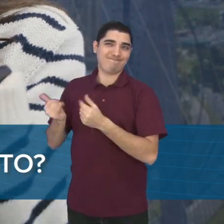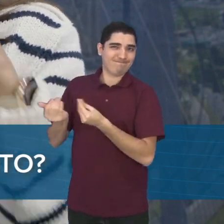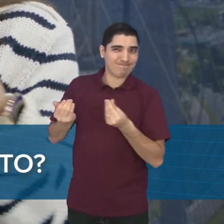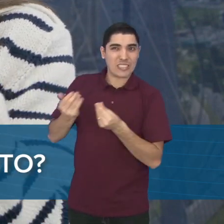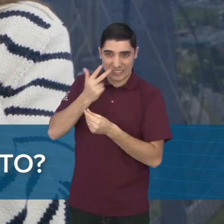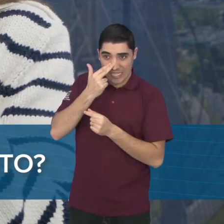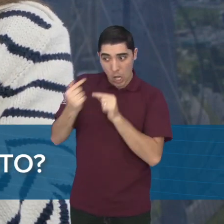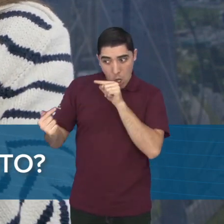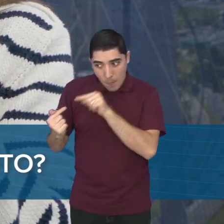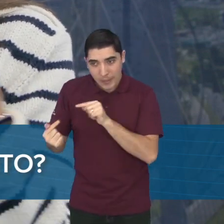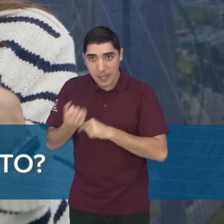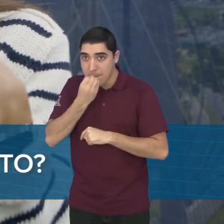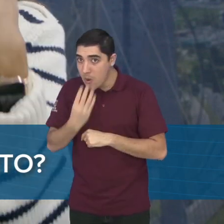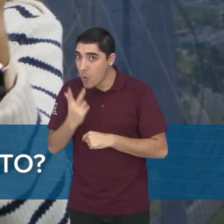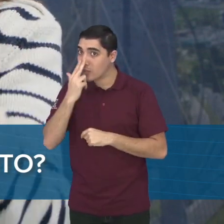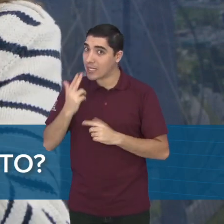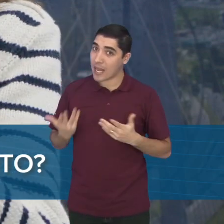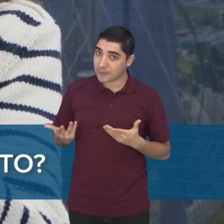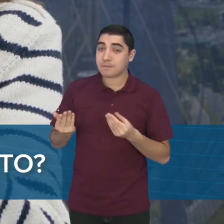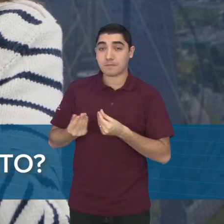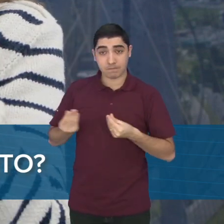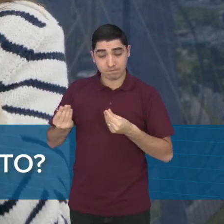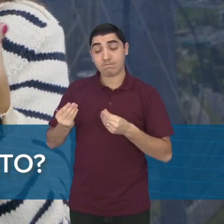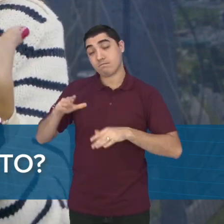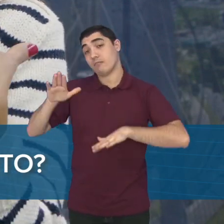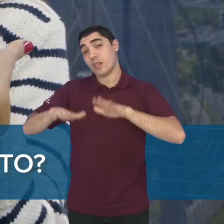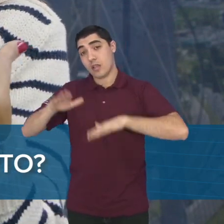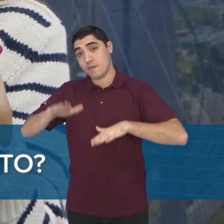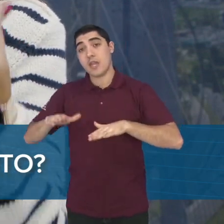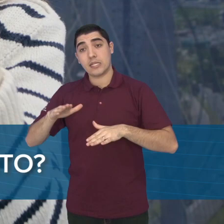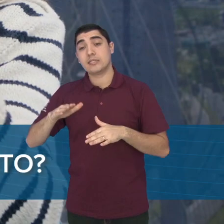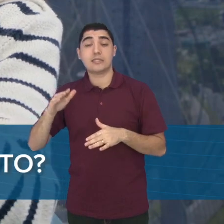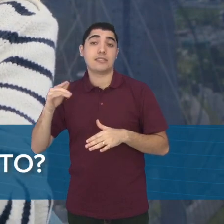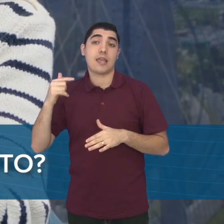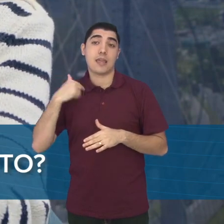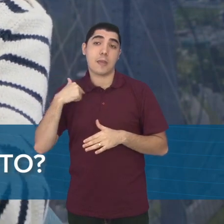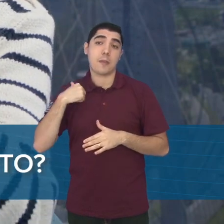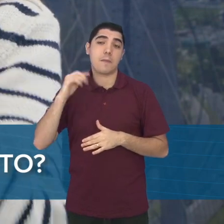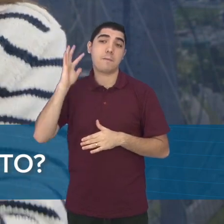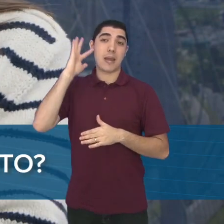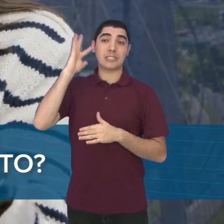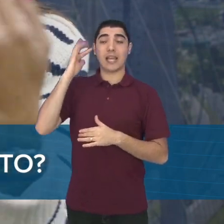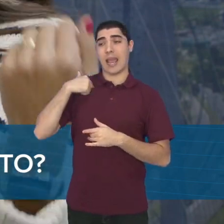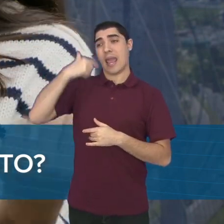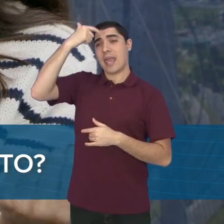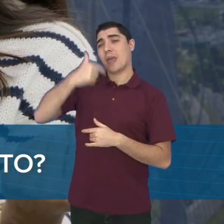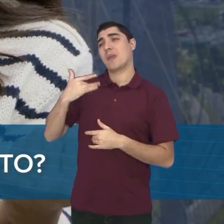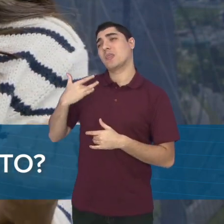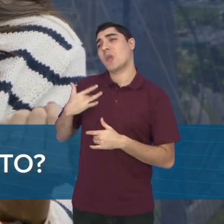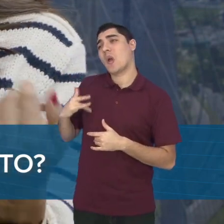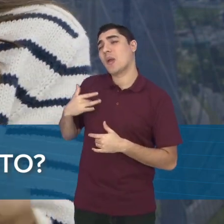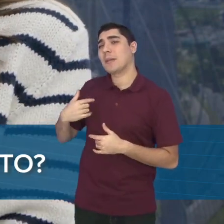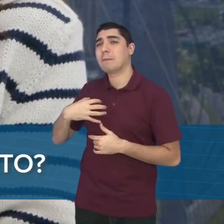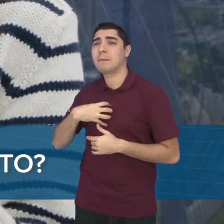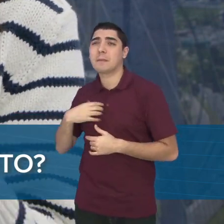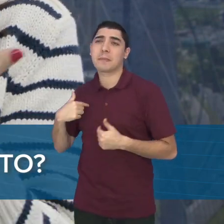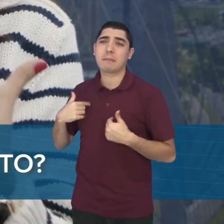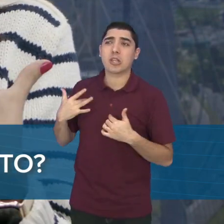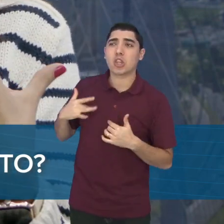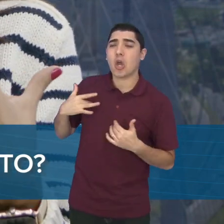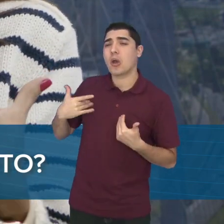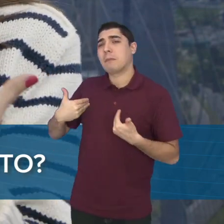está de acordo? Né? Eu conto só para as pessoas que eu quero, às vezes, ou valorizar, ou me colocar como coitadinho, ou eu